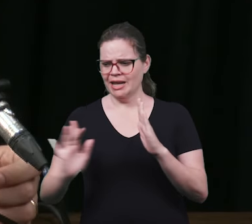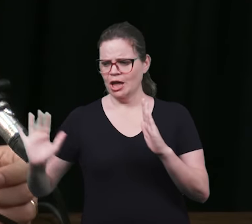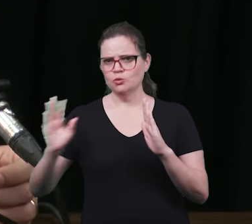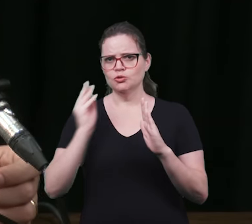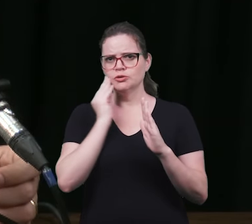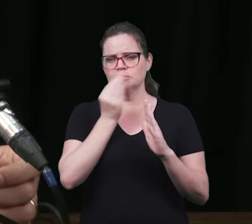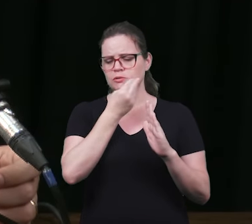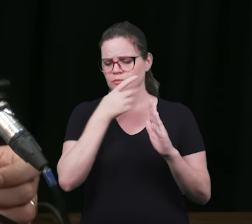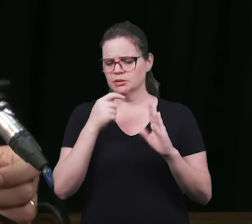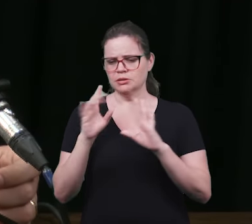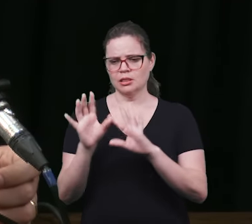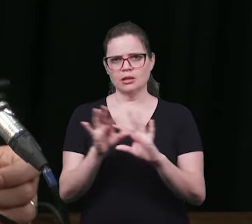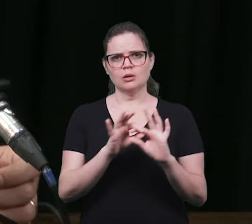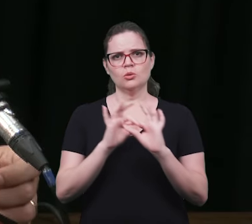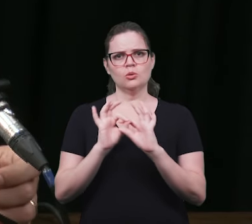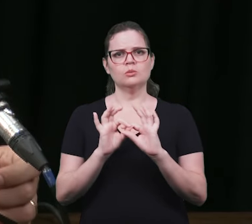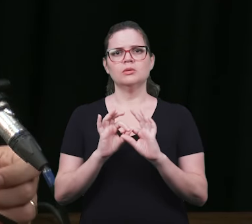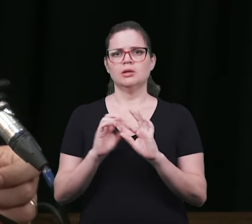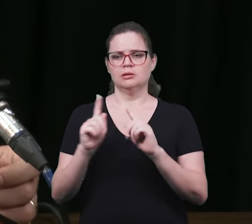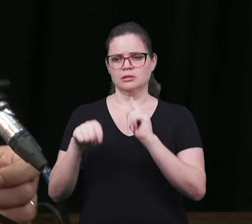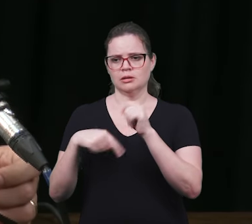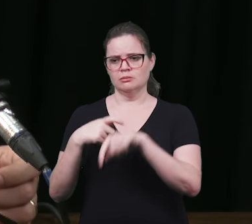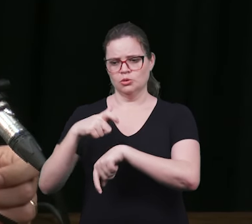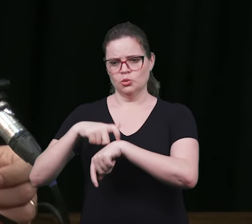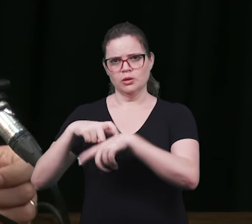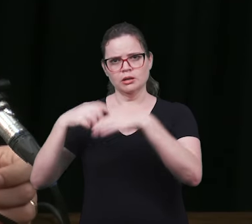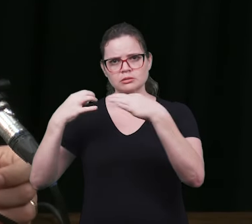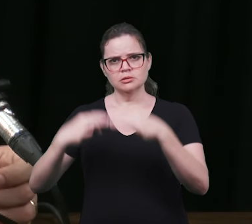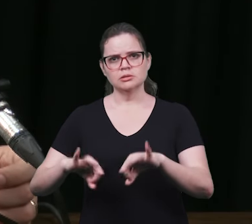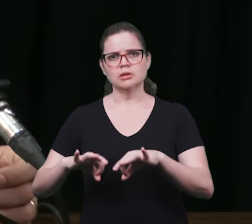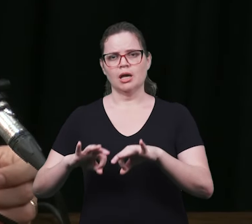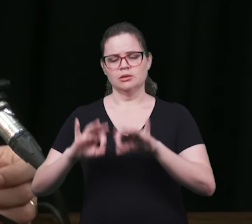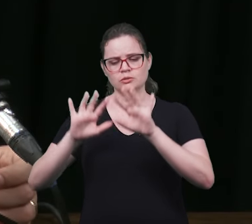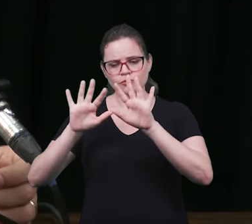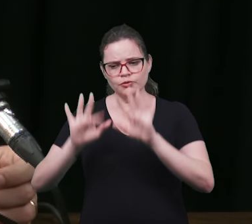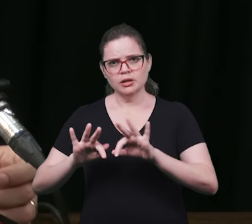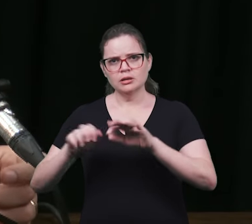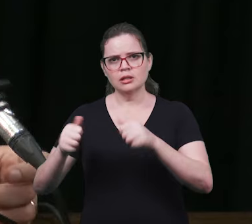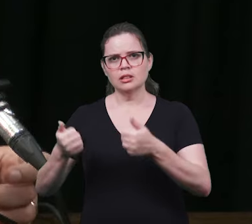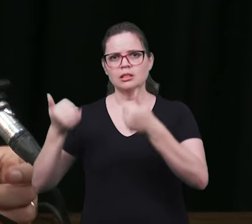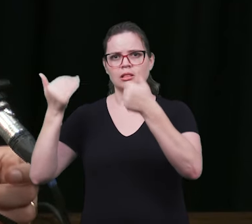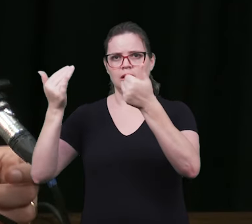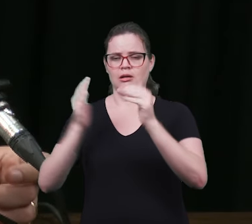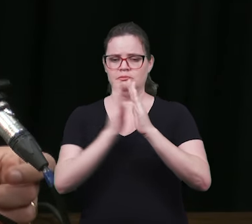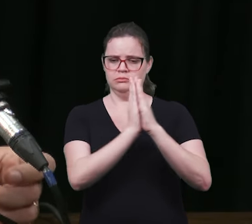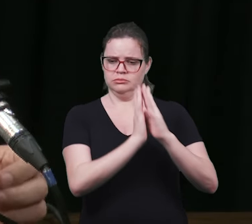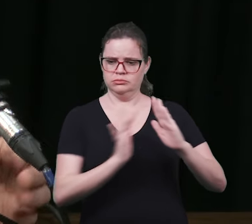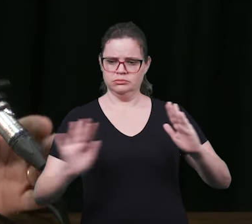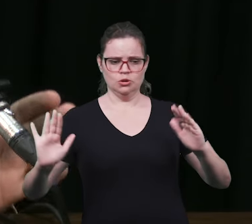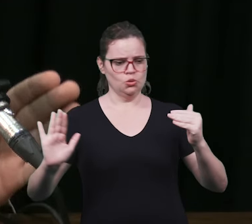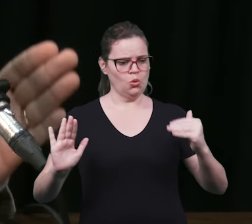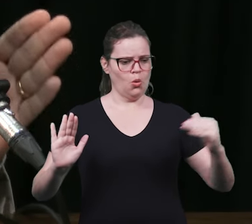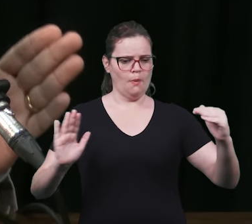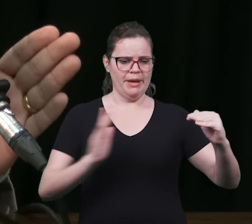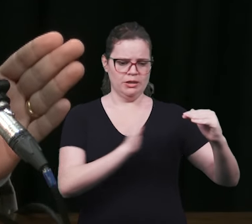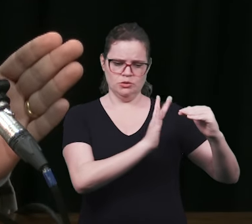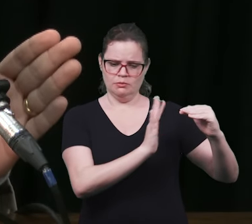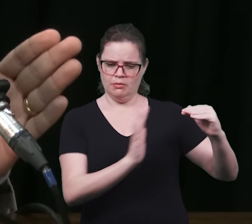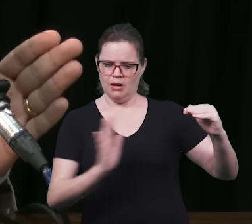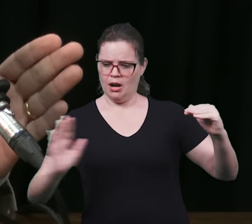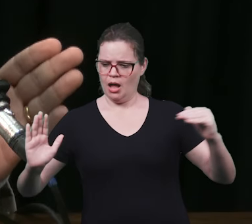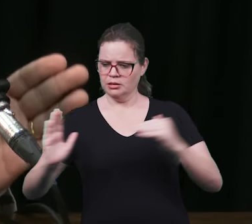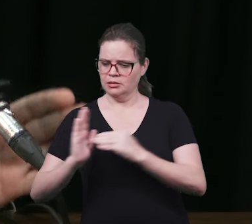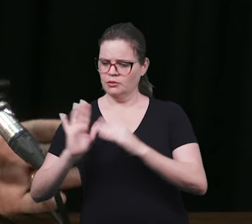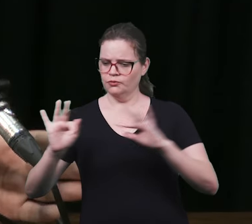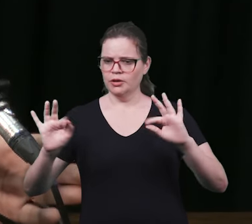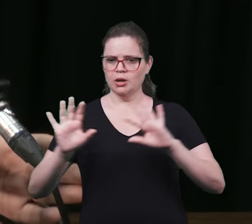Ele e entregar o jejum no horário, né, no final do período ali. Essa parte desde o iniciar